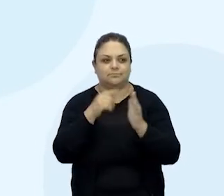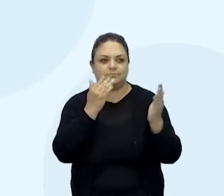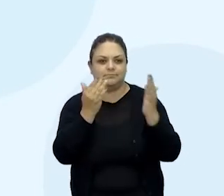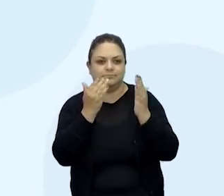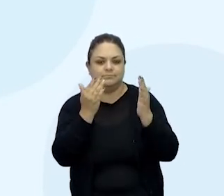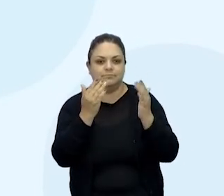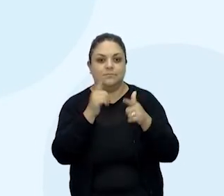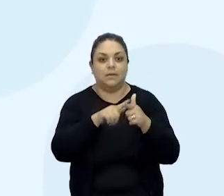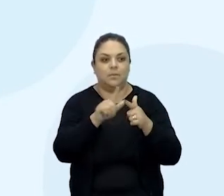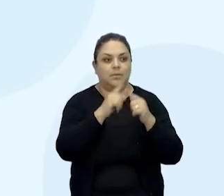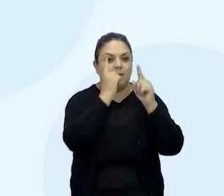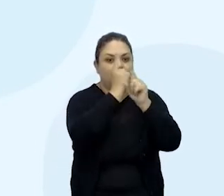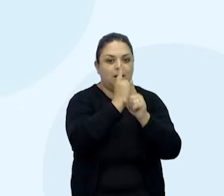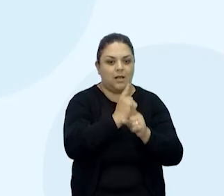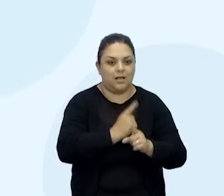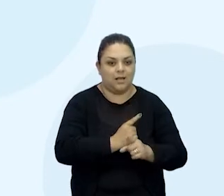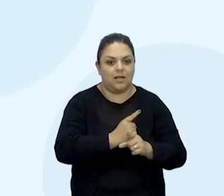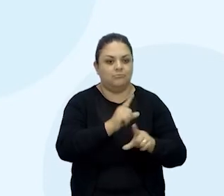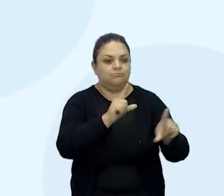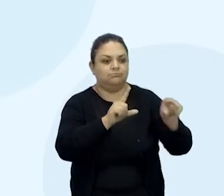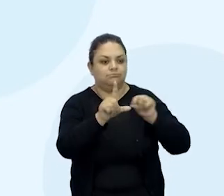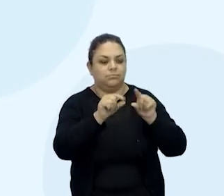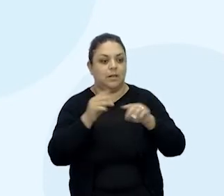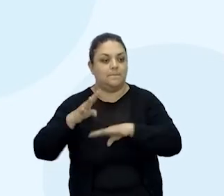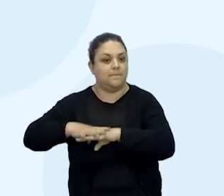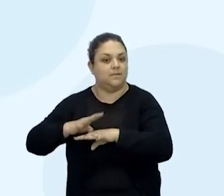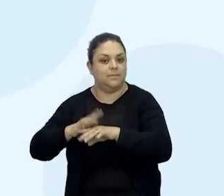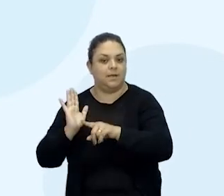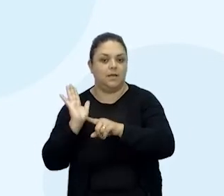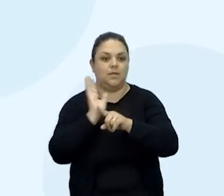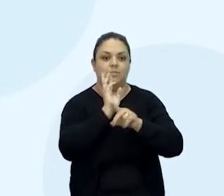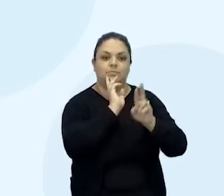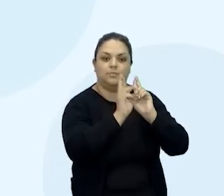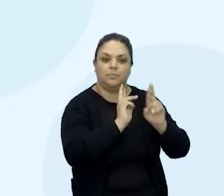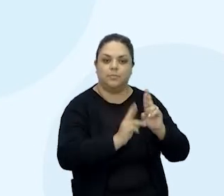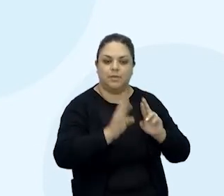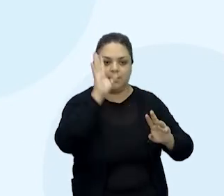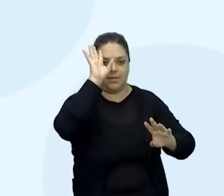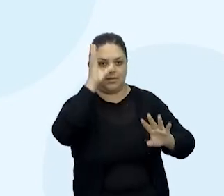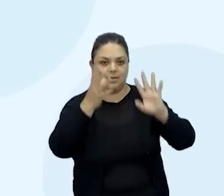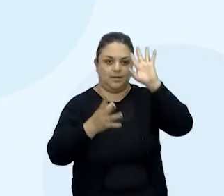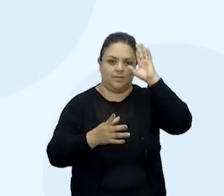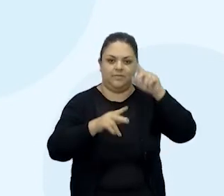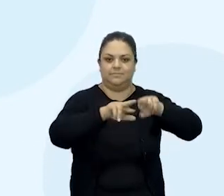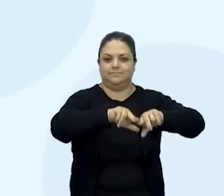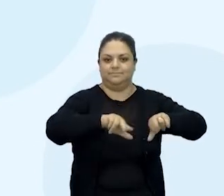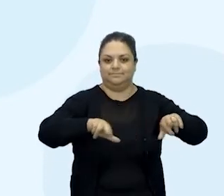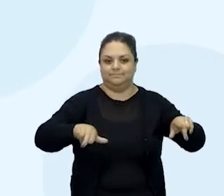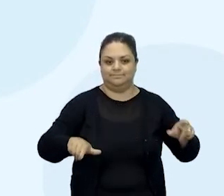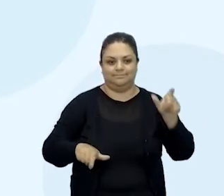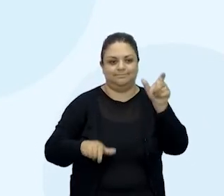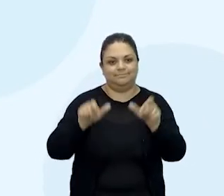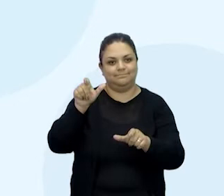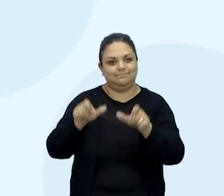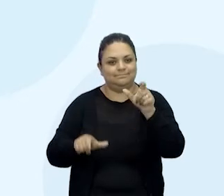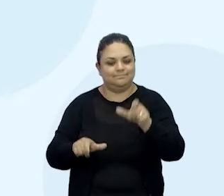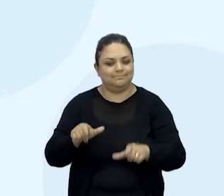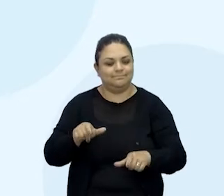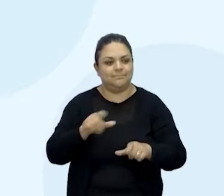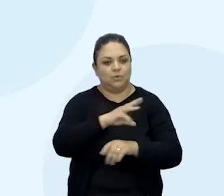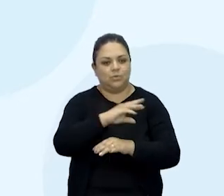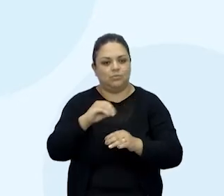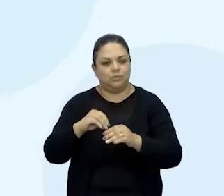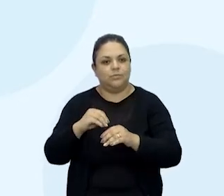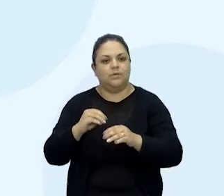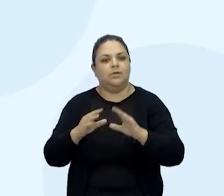problema, identificando e selecionando conhecimentos matemáticos relevantes para uma dada situação, elaborando modelos